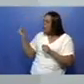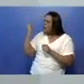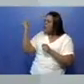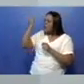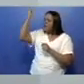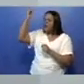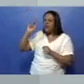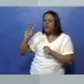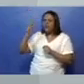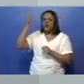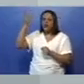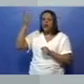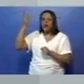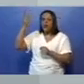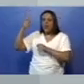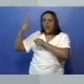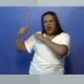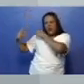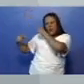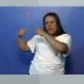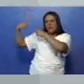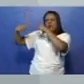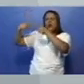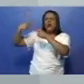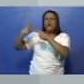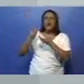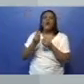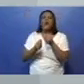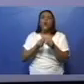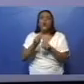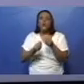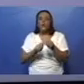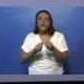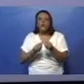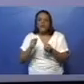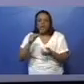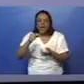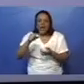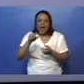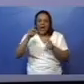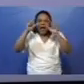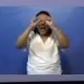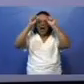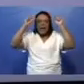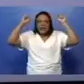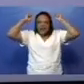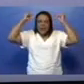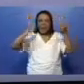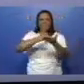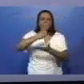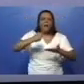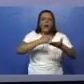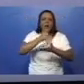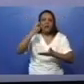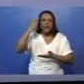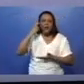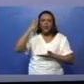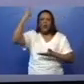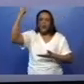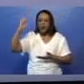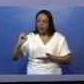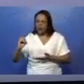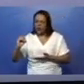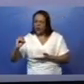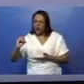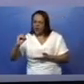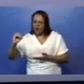tem uma grande importância ao longo da nossa história. Em que sentido? Ela era a base da cultura aí ocidental. Então vamos lá, olha, é